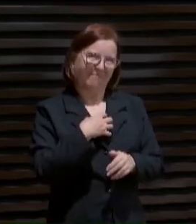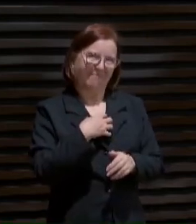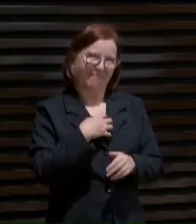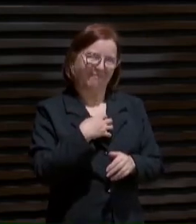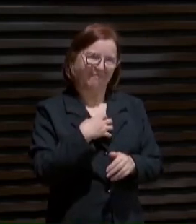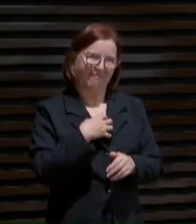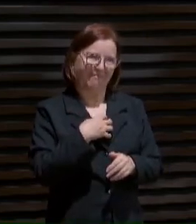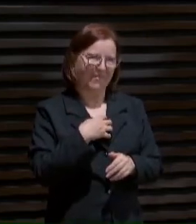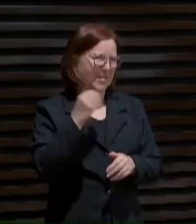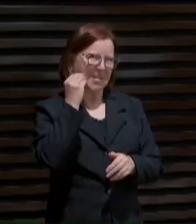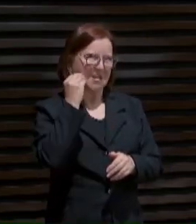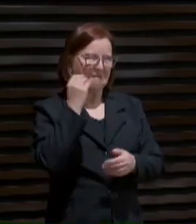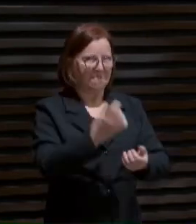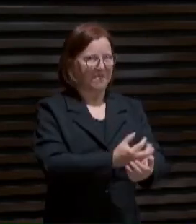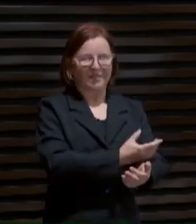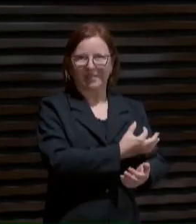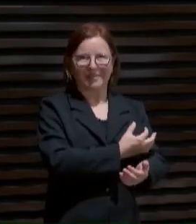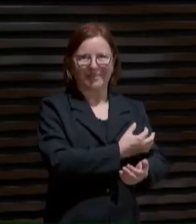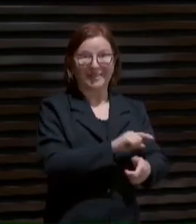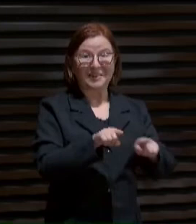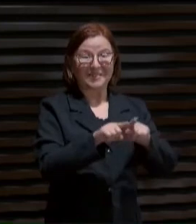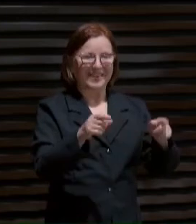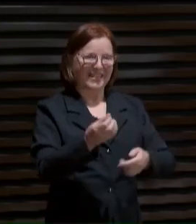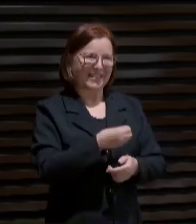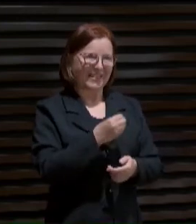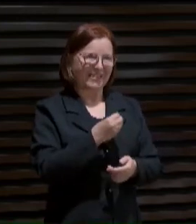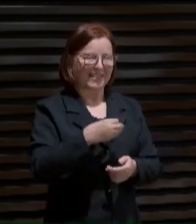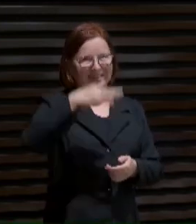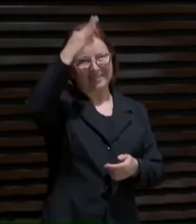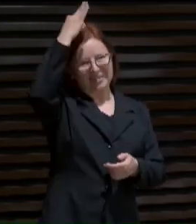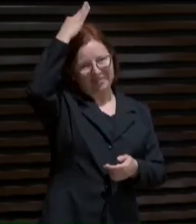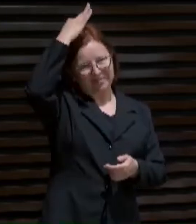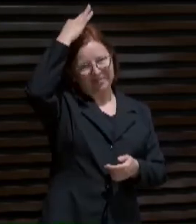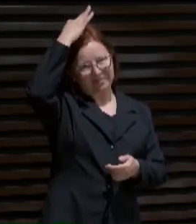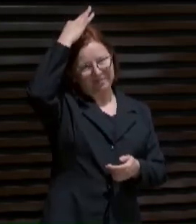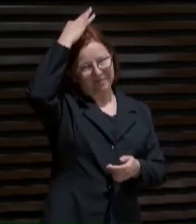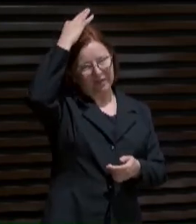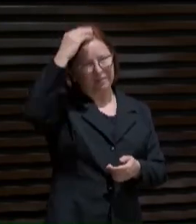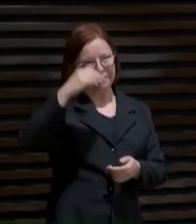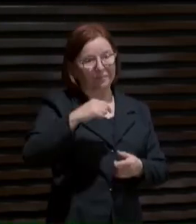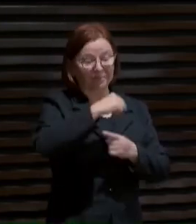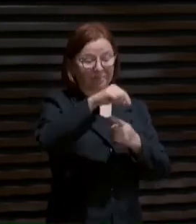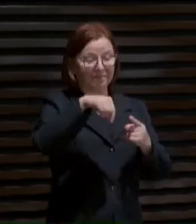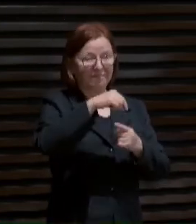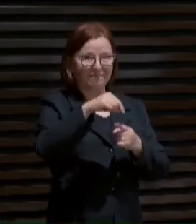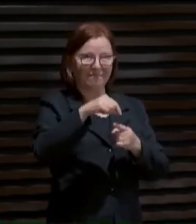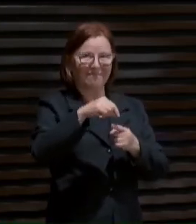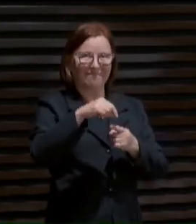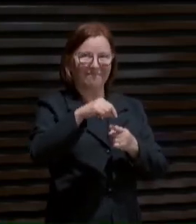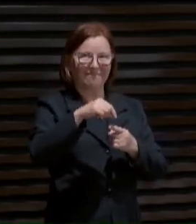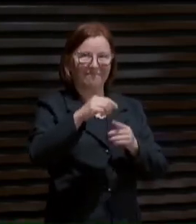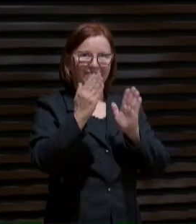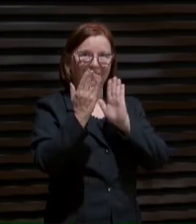se trata de experiências emocionais mais de vida espiritual em santidade para com